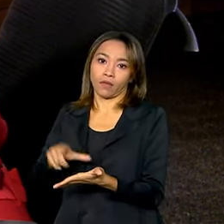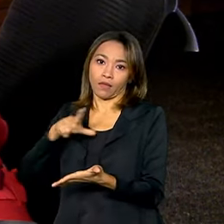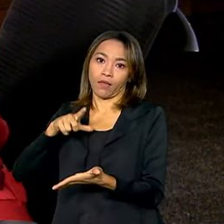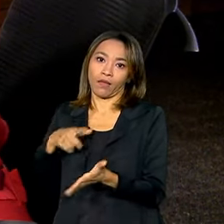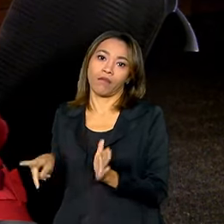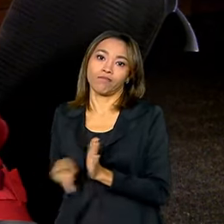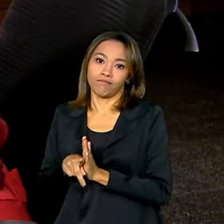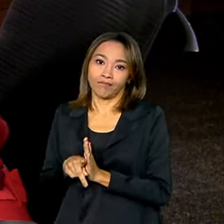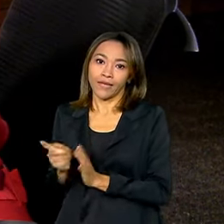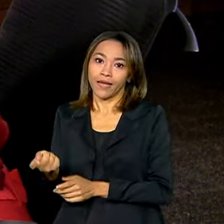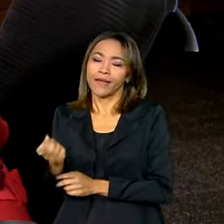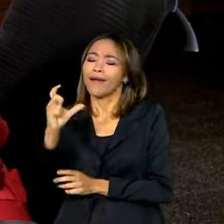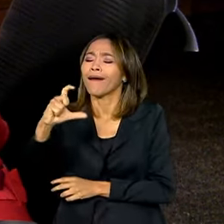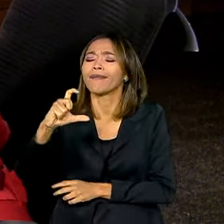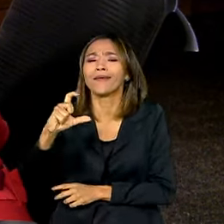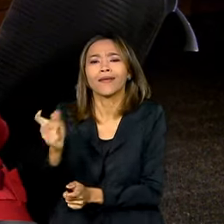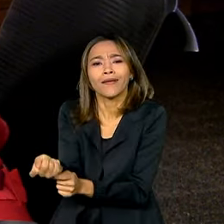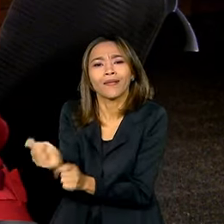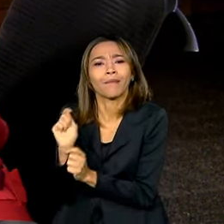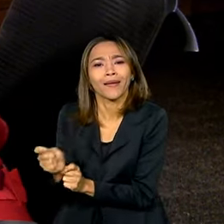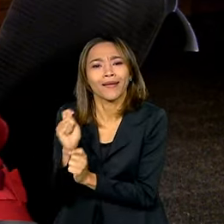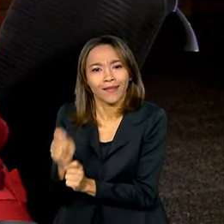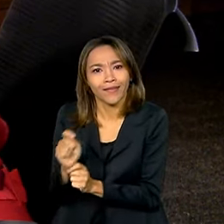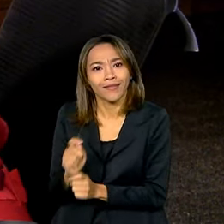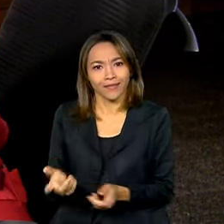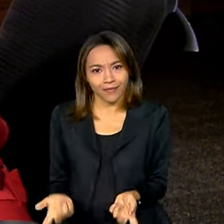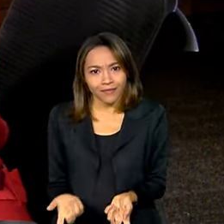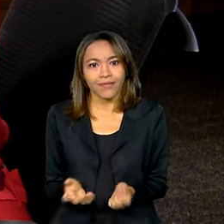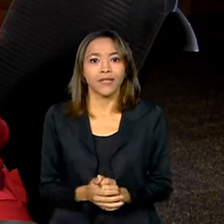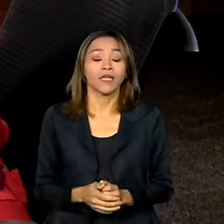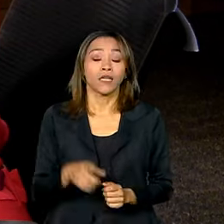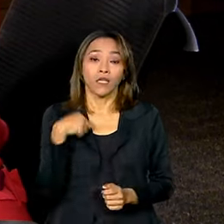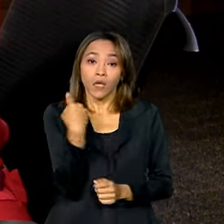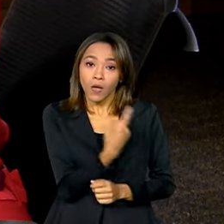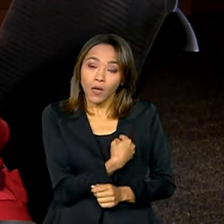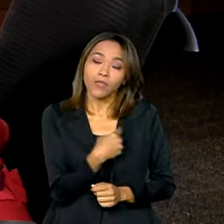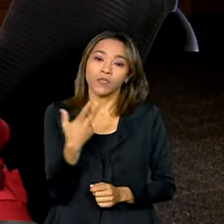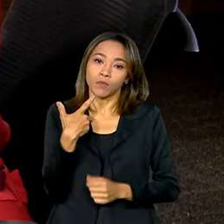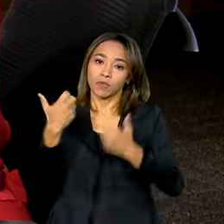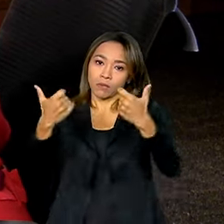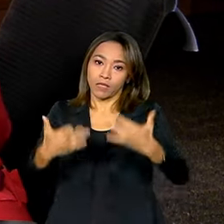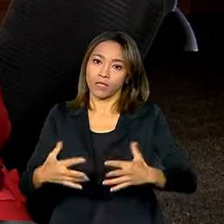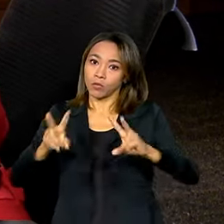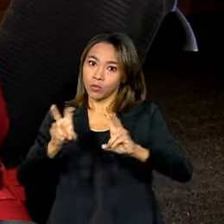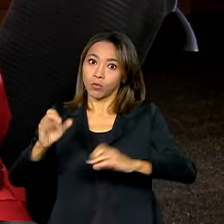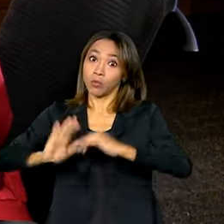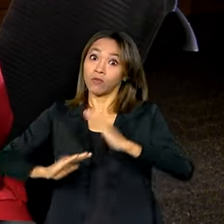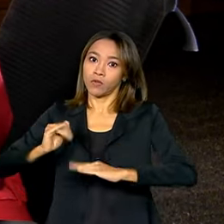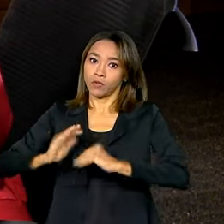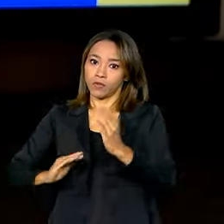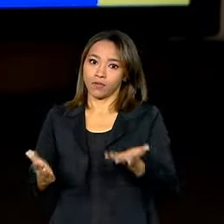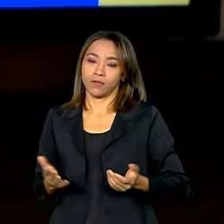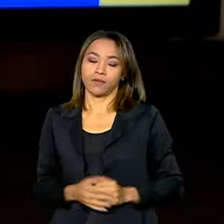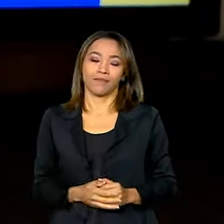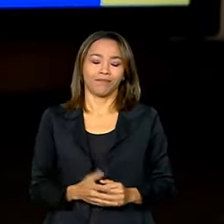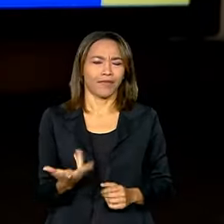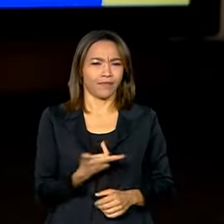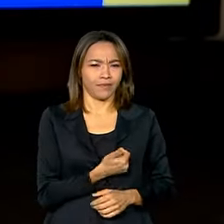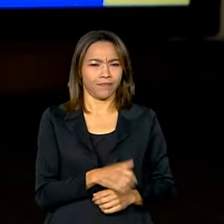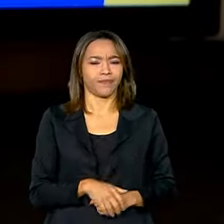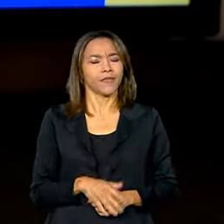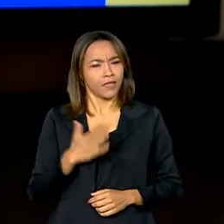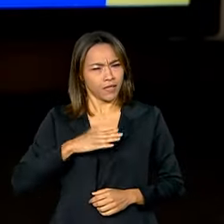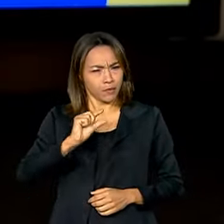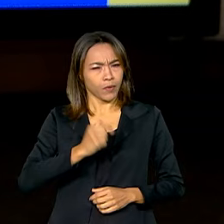possa entender, a carteirinha do pescador. Então, nós estamos tratando dos pescadores profissionais. Que maravilha. Vamos continuar falando sobre isso